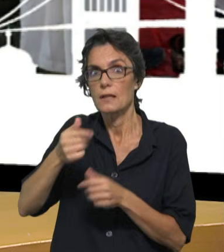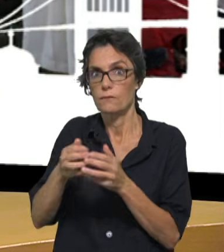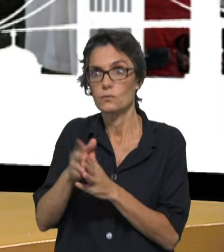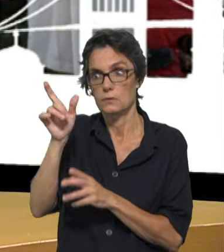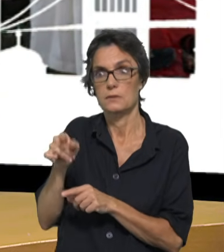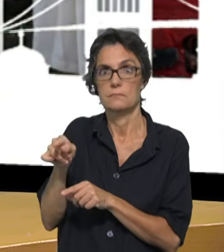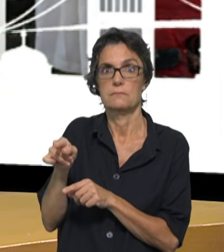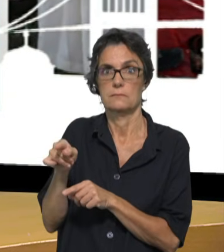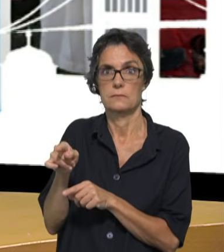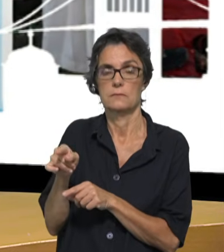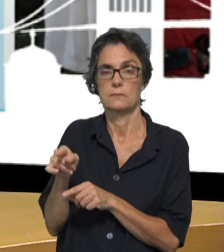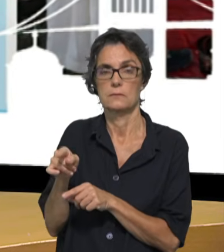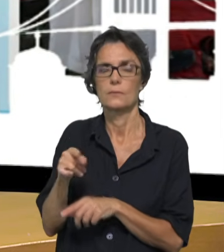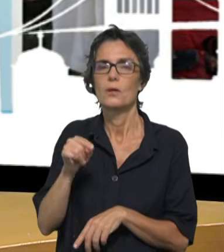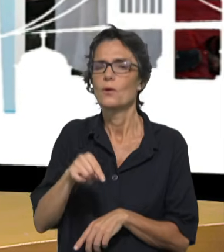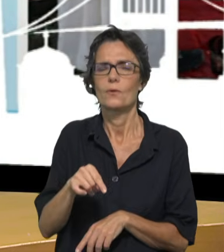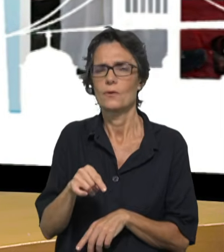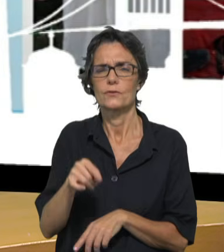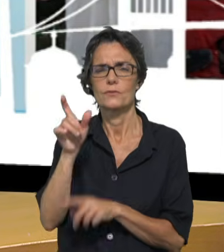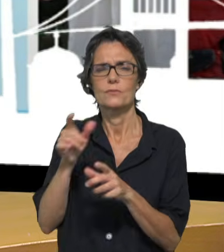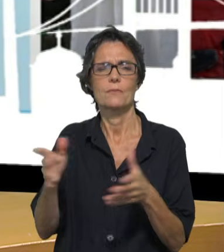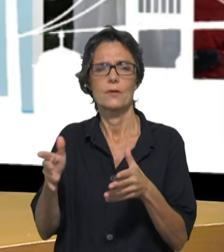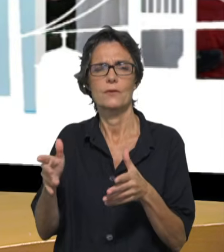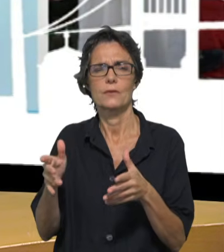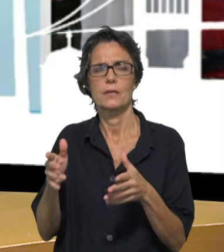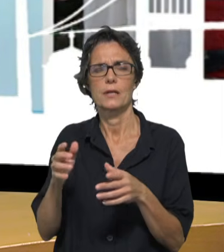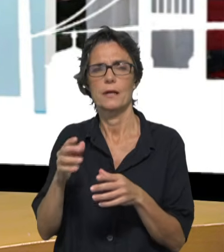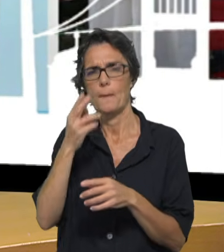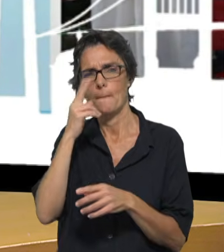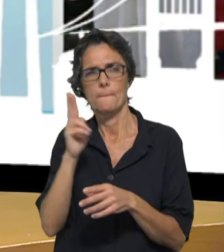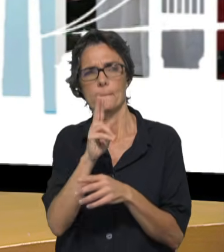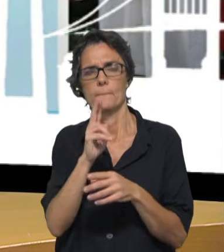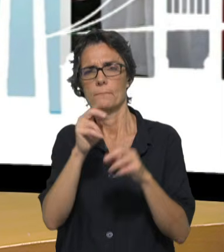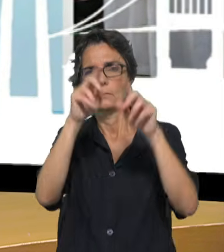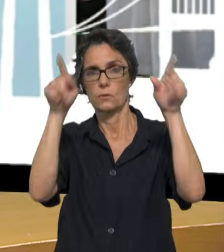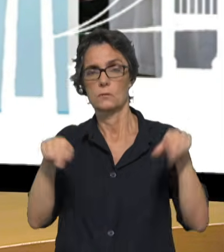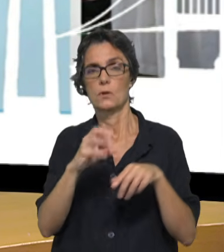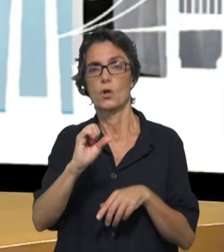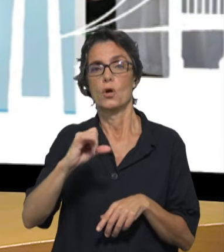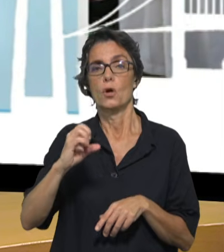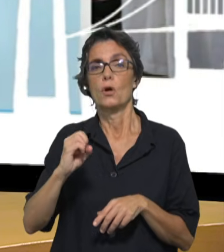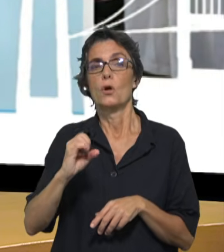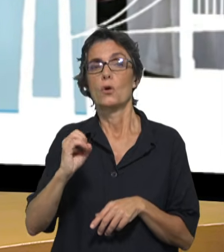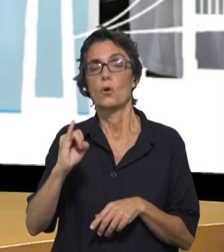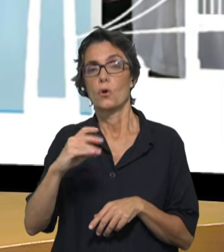tantas, hoje em dia, as pessoas, a maior parte que olham para pinturas, naquele caso era de Goya, que é um